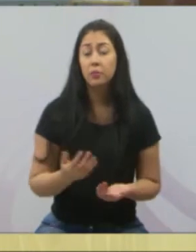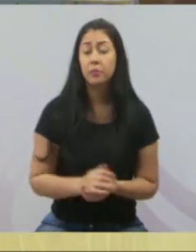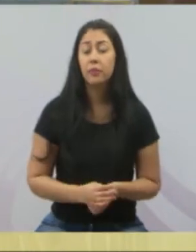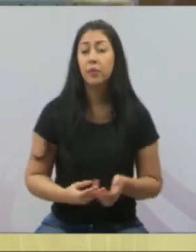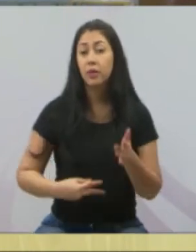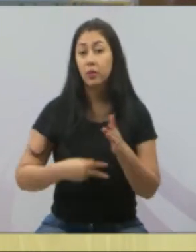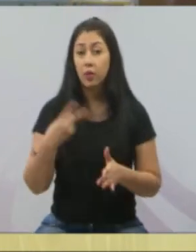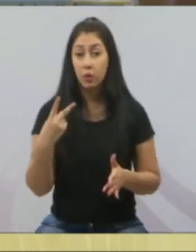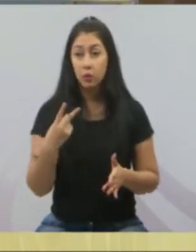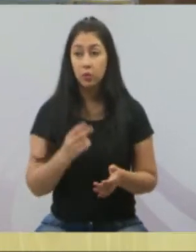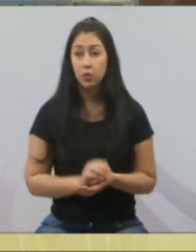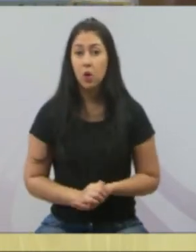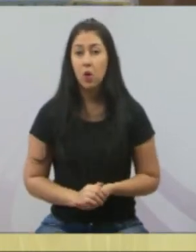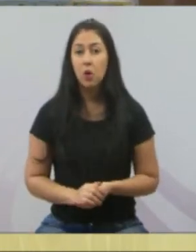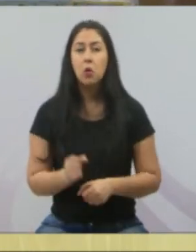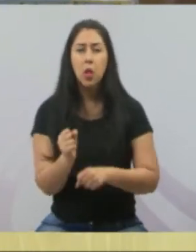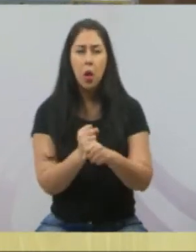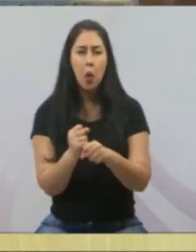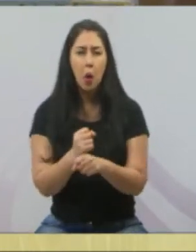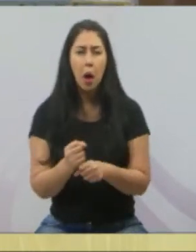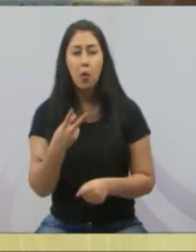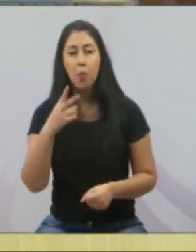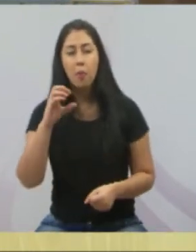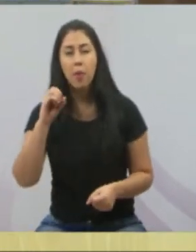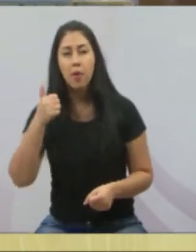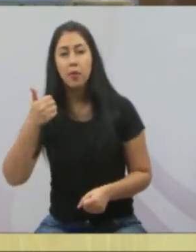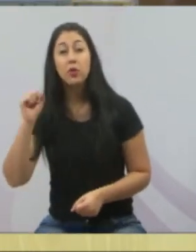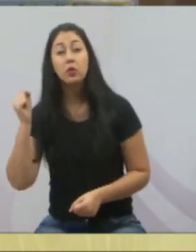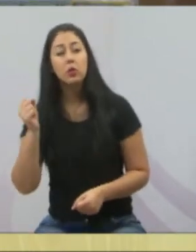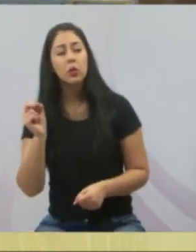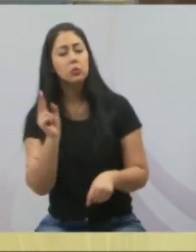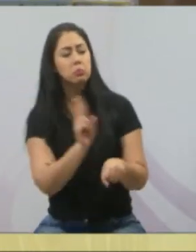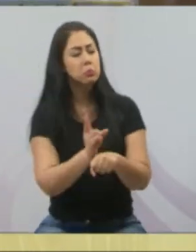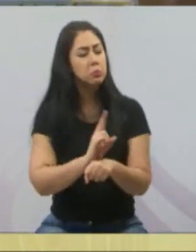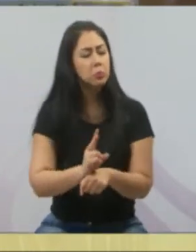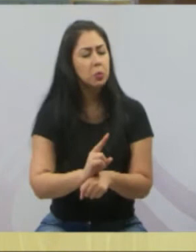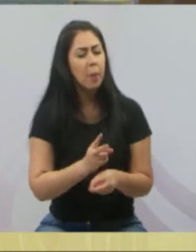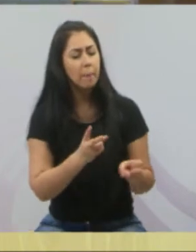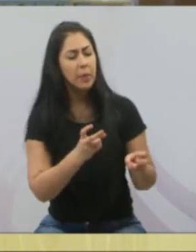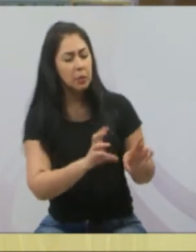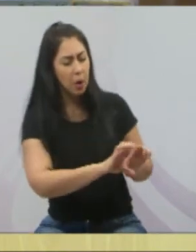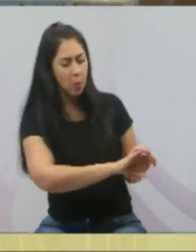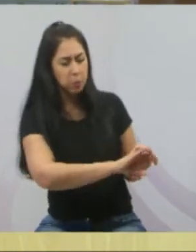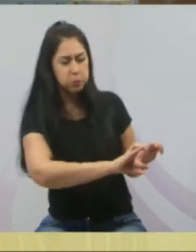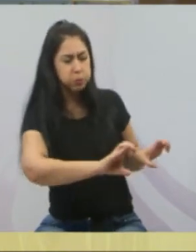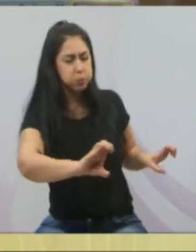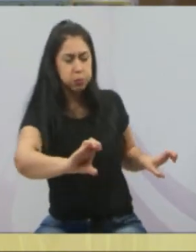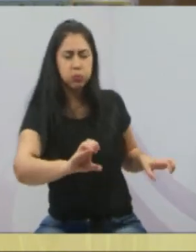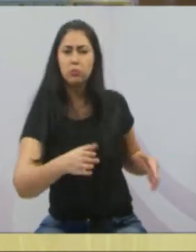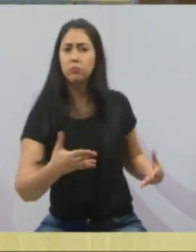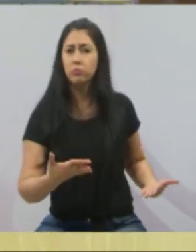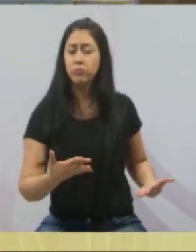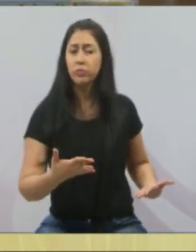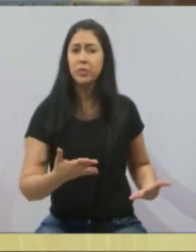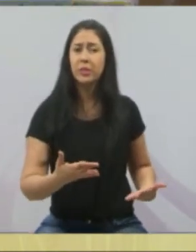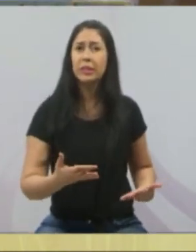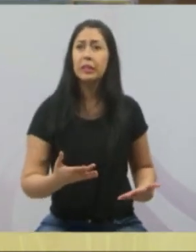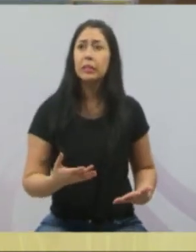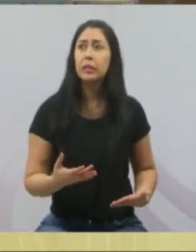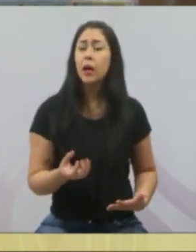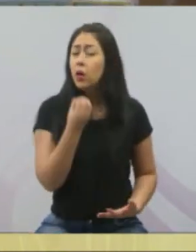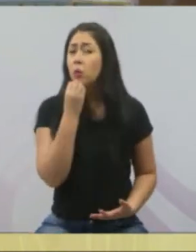cidade vizinha, São José dos Campos, esse trabalho é realizado em vários bairros e que a população jacariense não entende o porquê da impossibilidade de